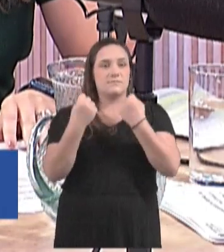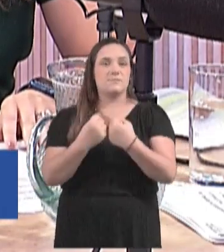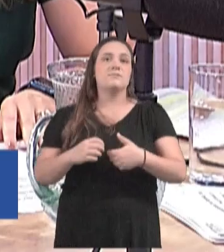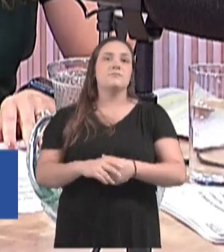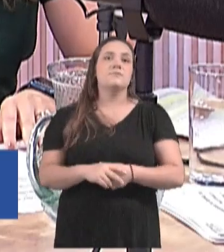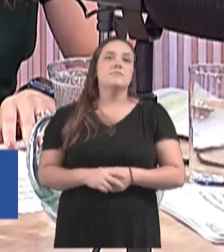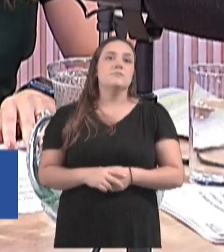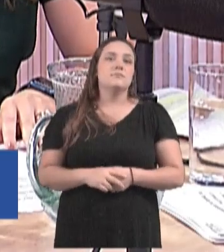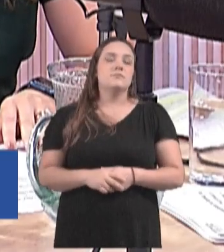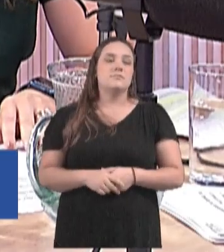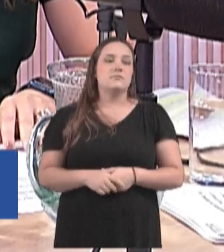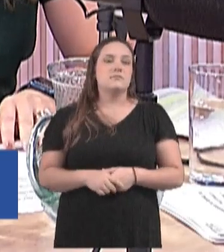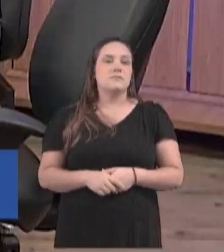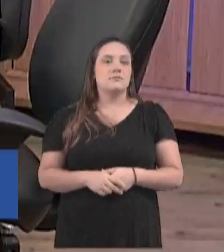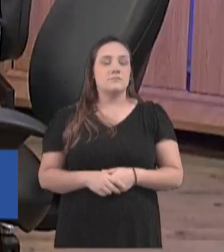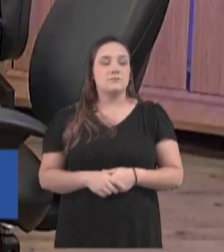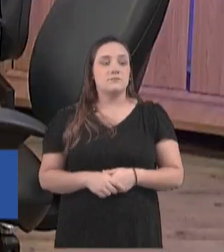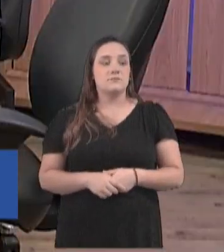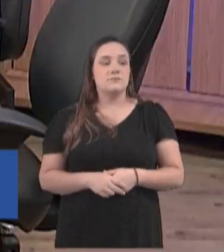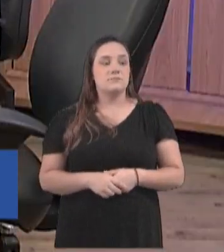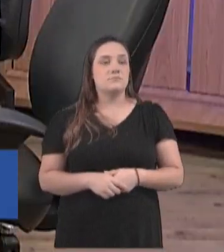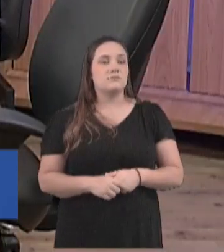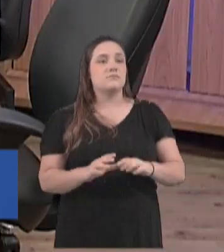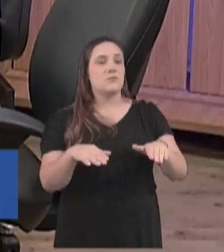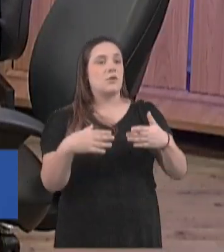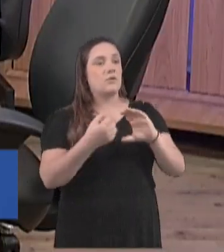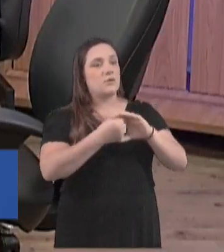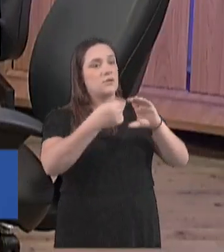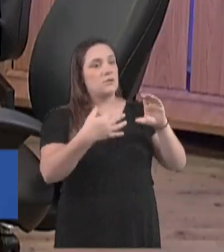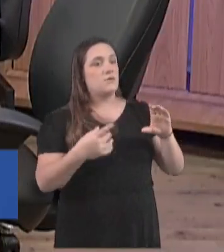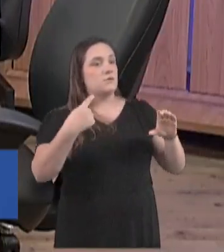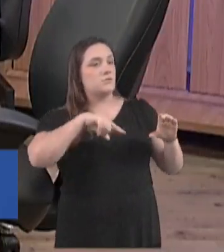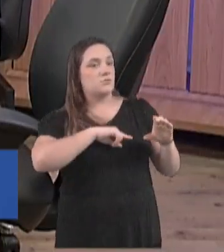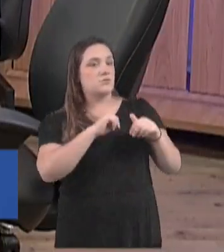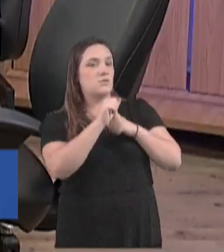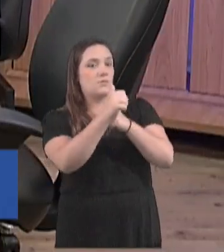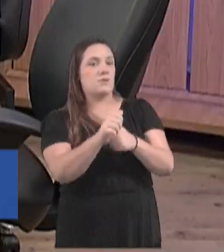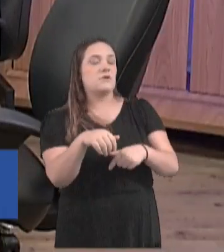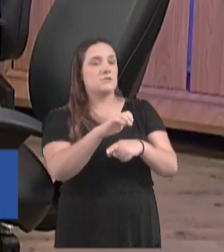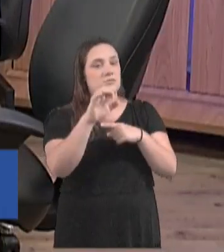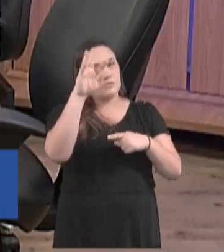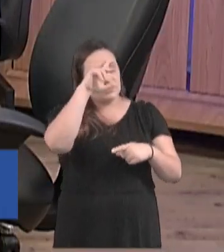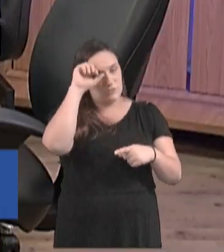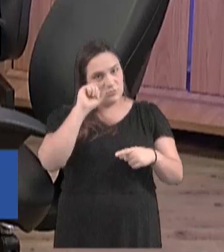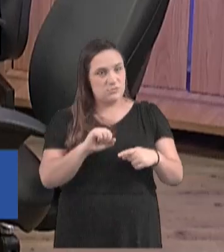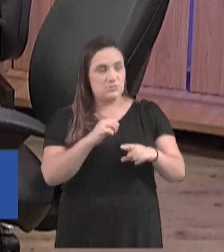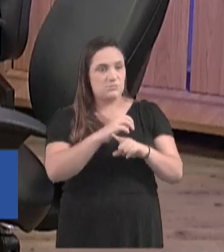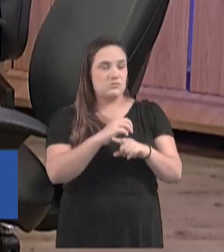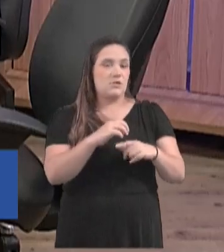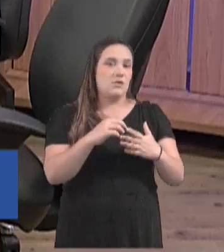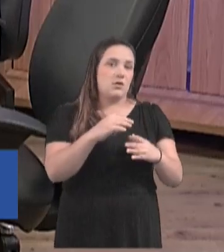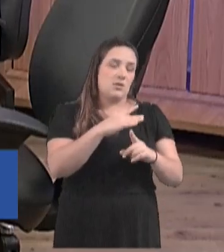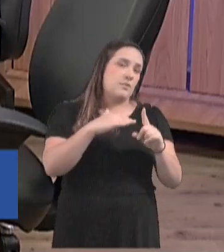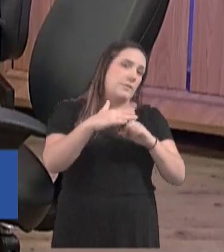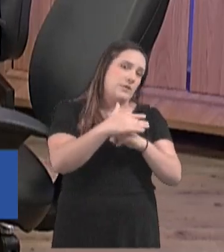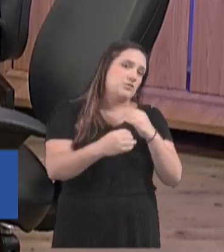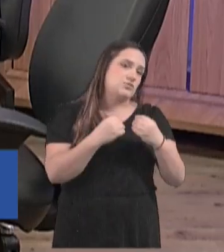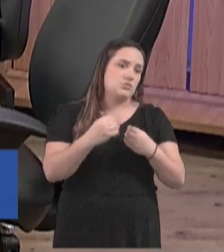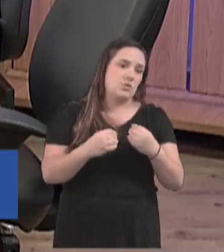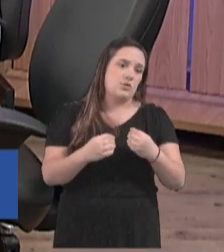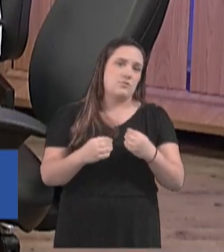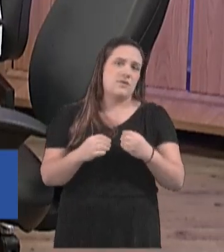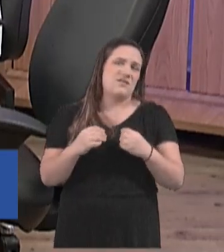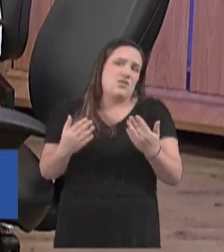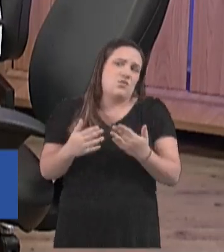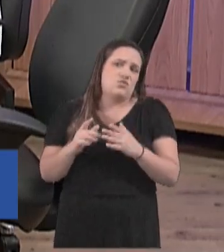seminário. Considerado as características dos biomas que a gente tem aqui em Mato Grosso do Sul e a da atual condição dos nossos recursos